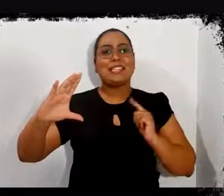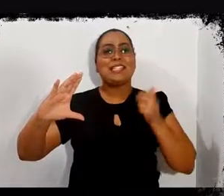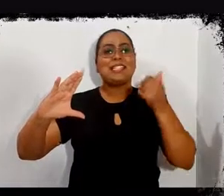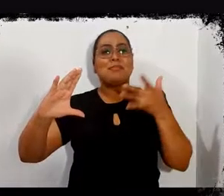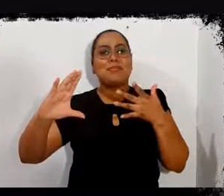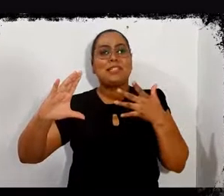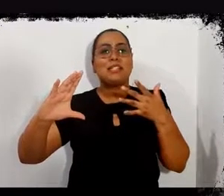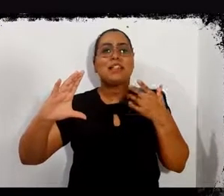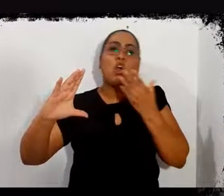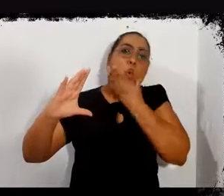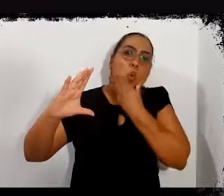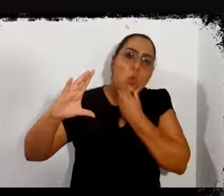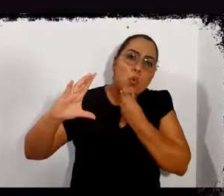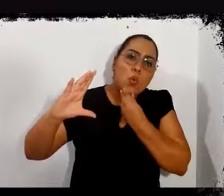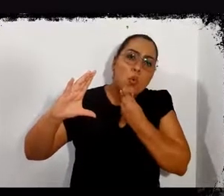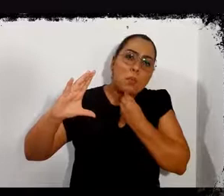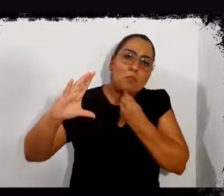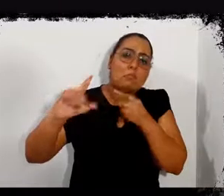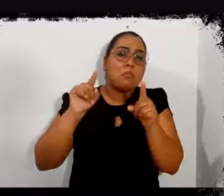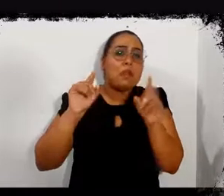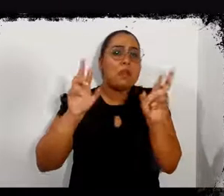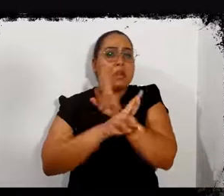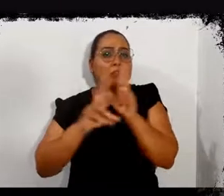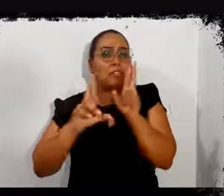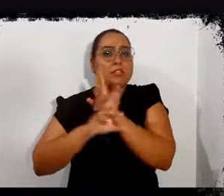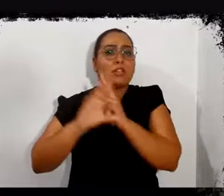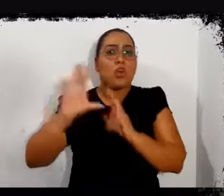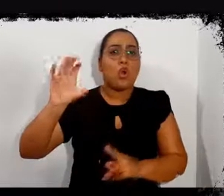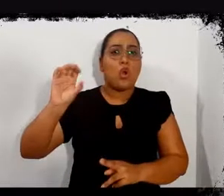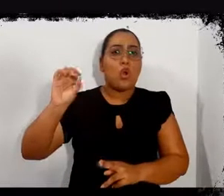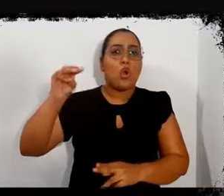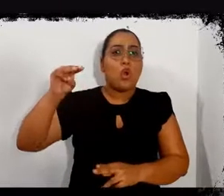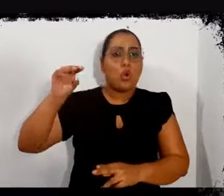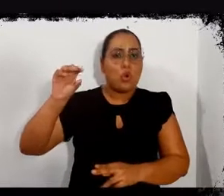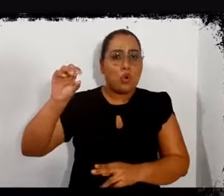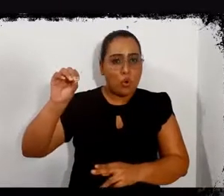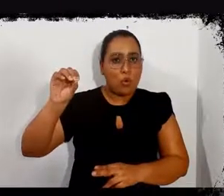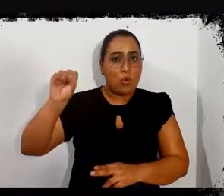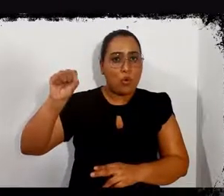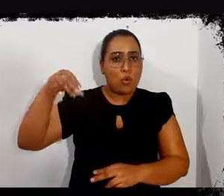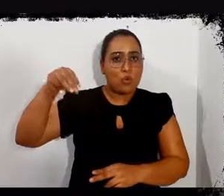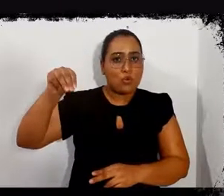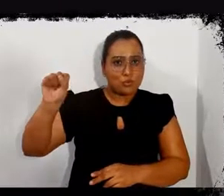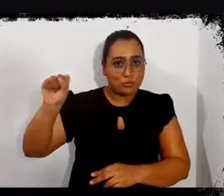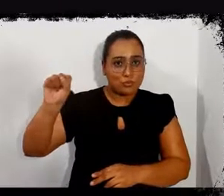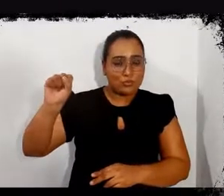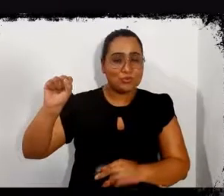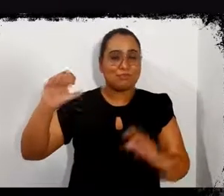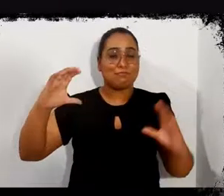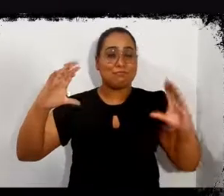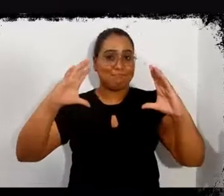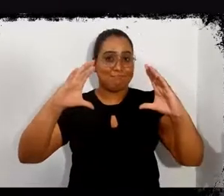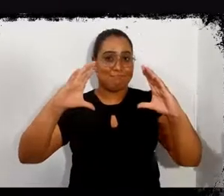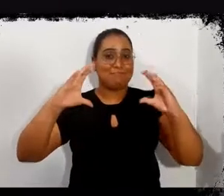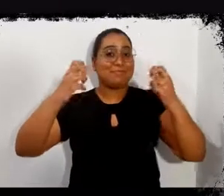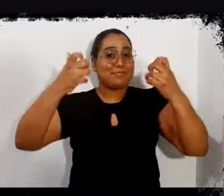da psique, do caminho percorrido no processo da individuação.